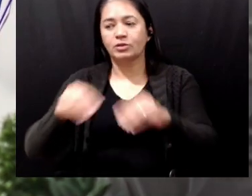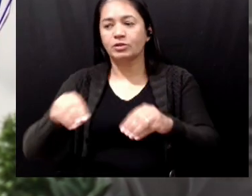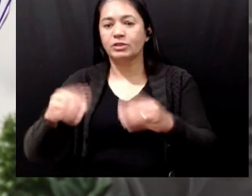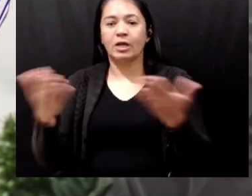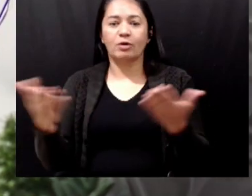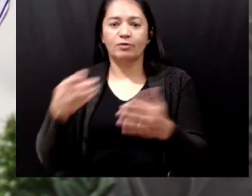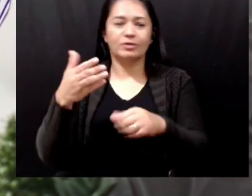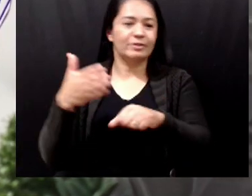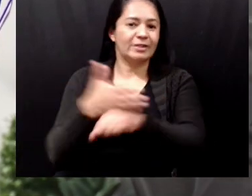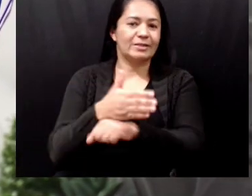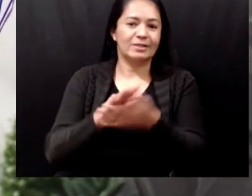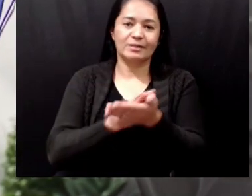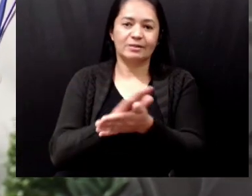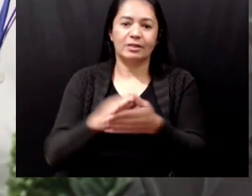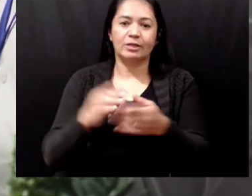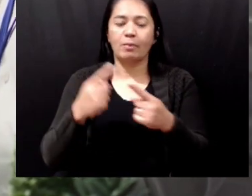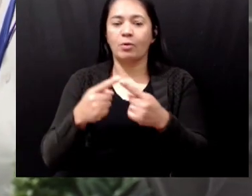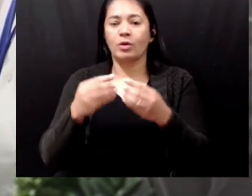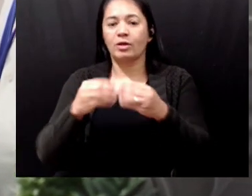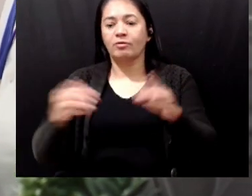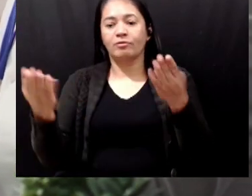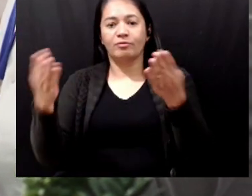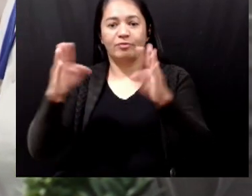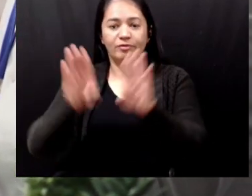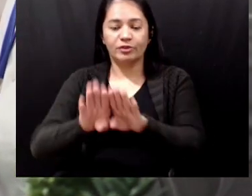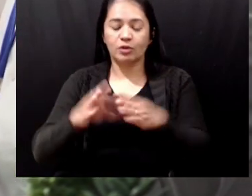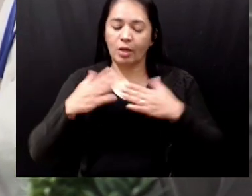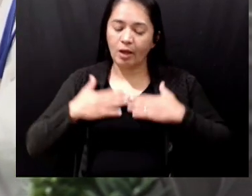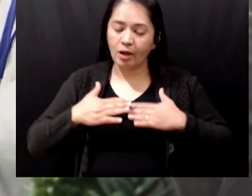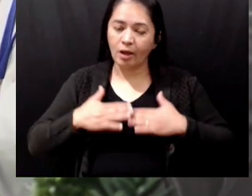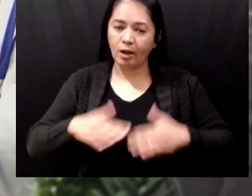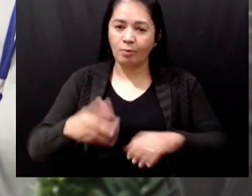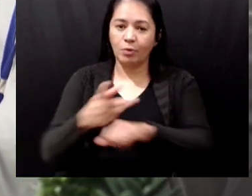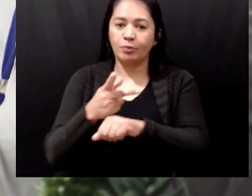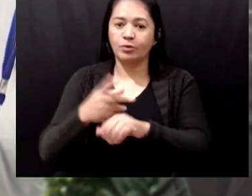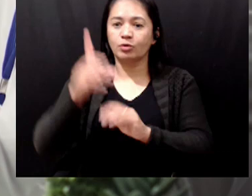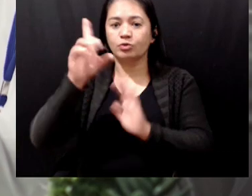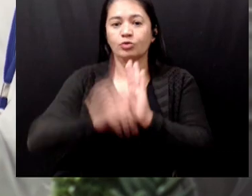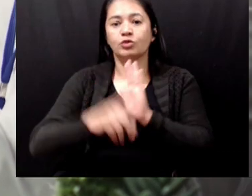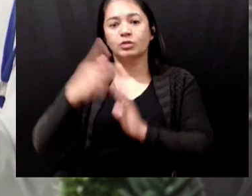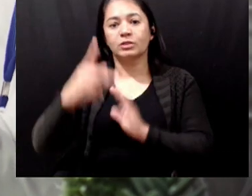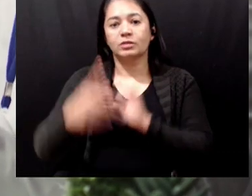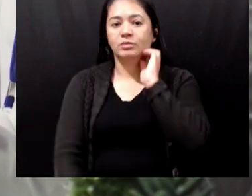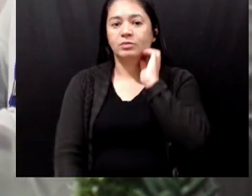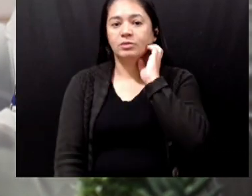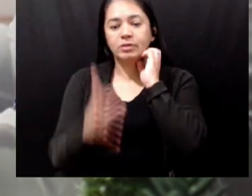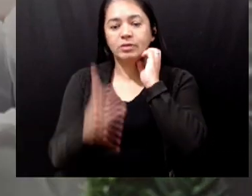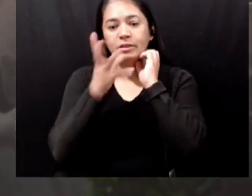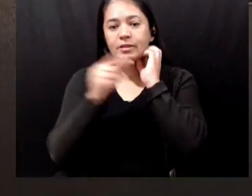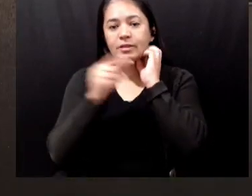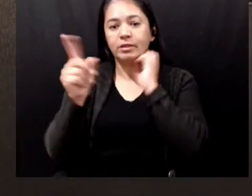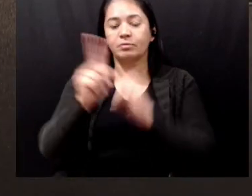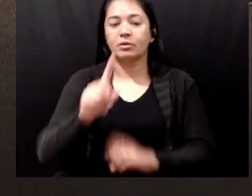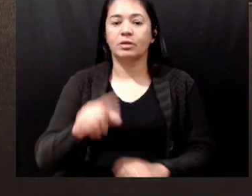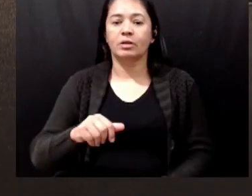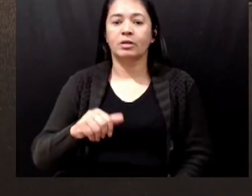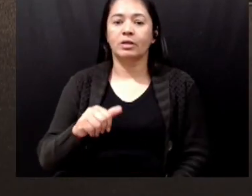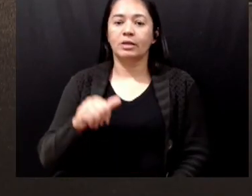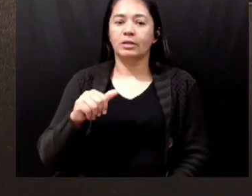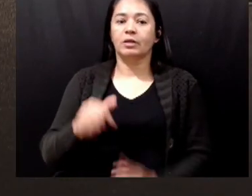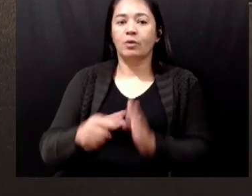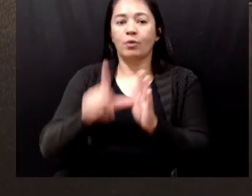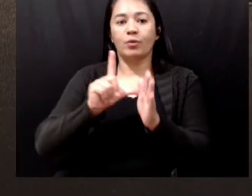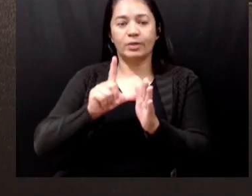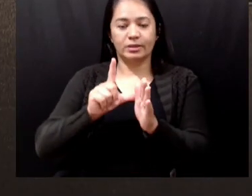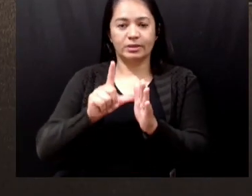ser intermediadora, manter a calma e procurar seu direito, não deixar passar muito tempo não, porque o quanto antes você consegue resolver esse problema e dar um alívio mental